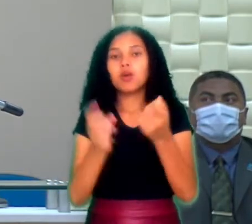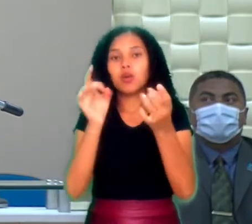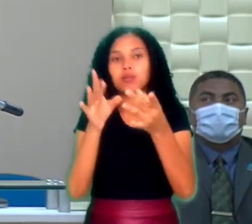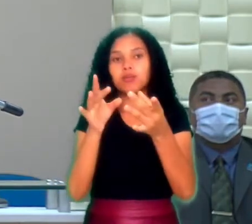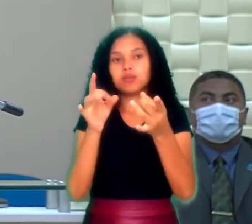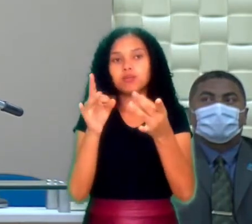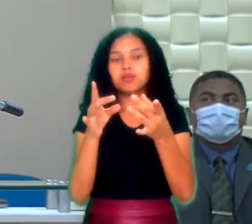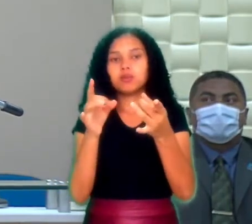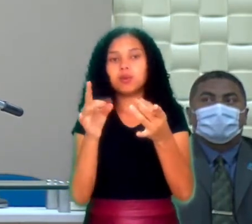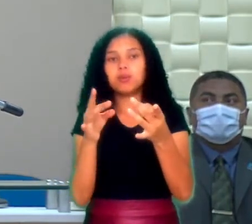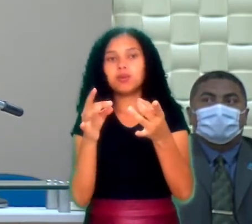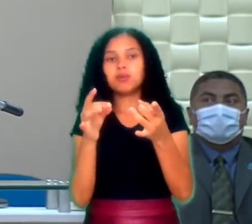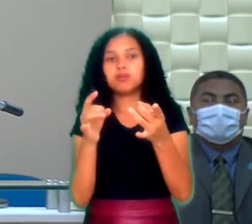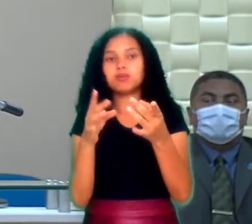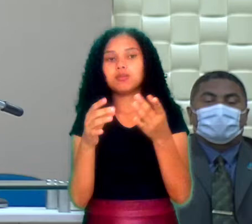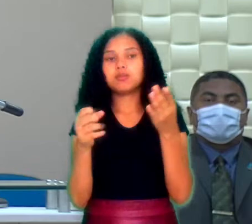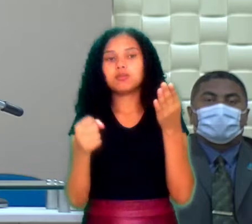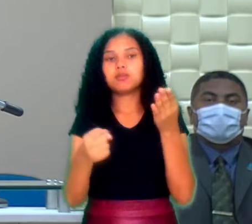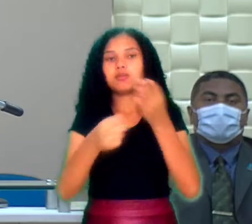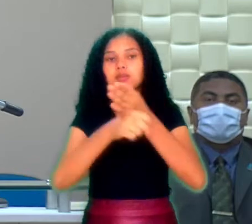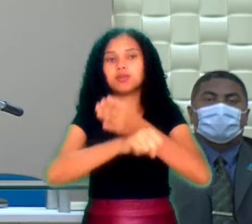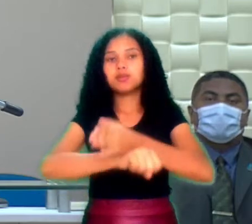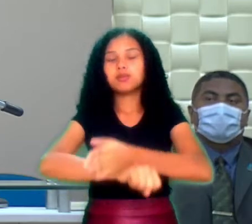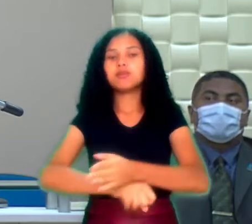embarcou naquele navio.